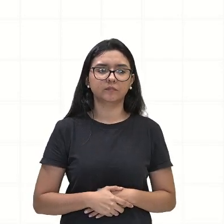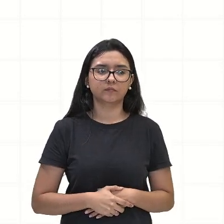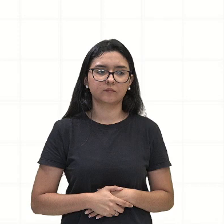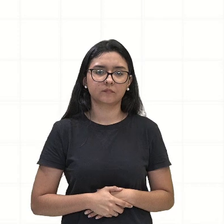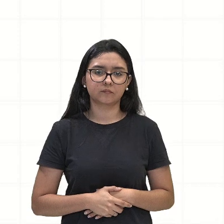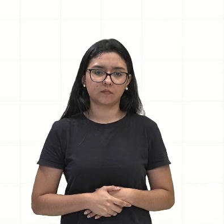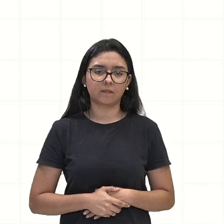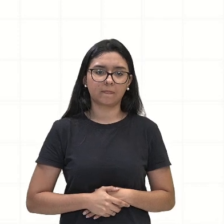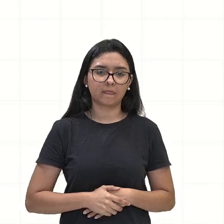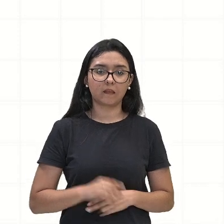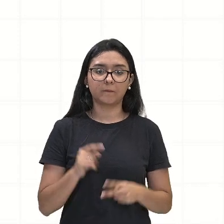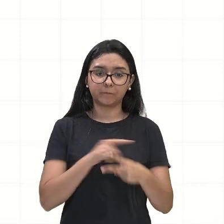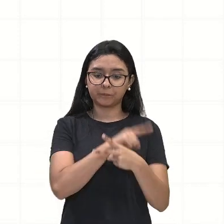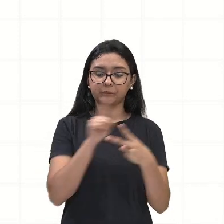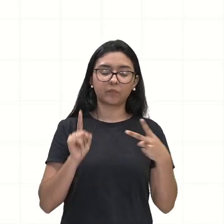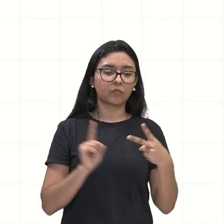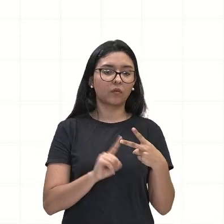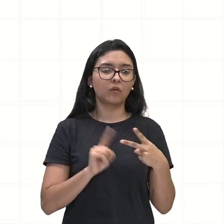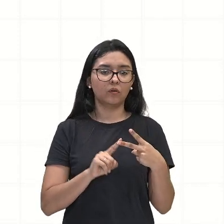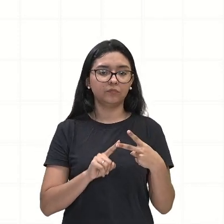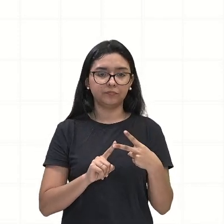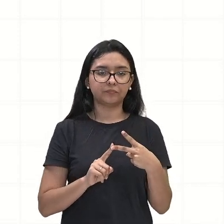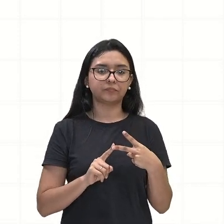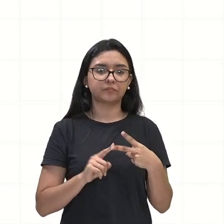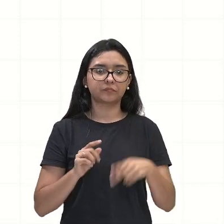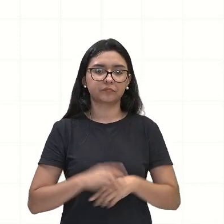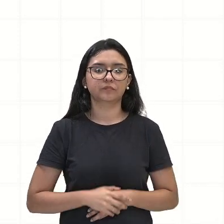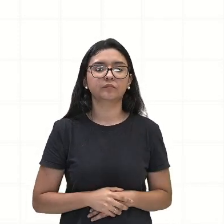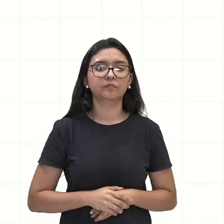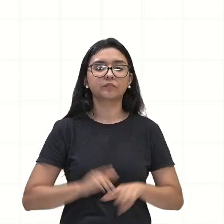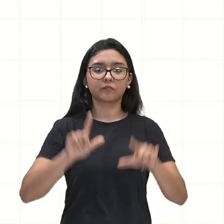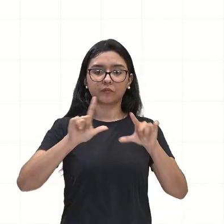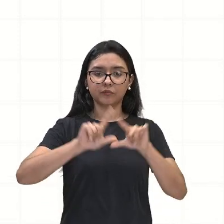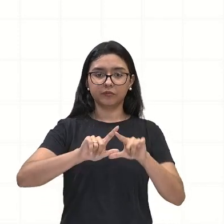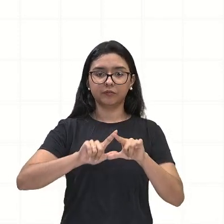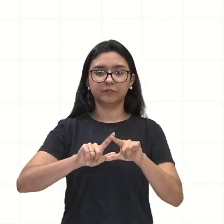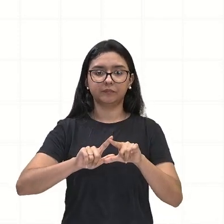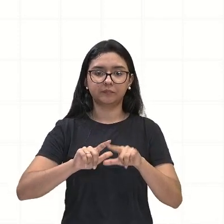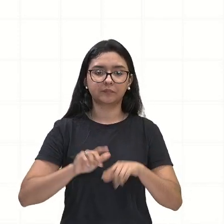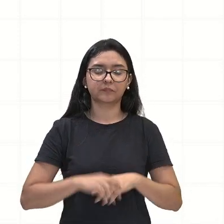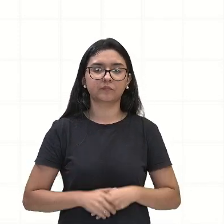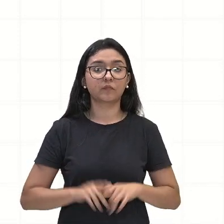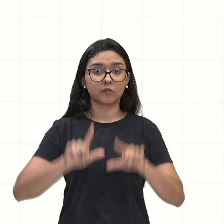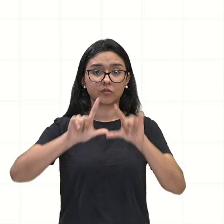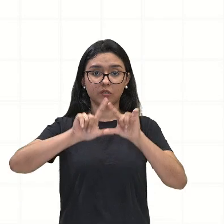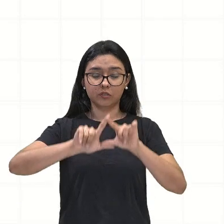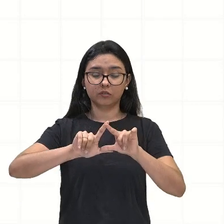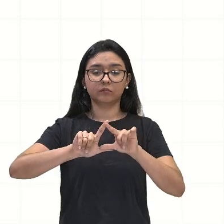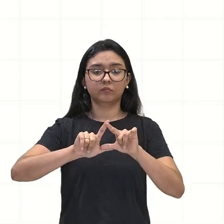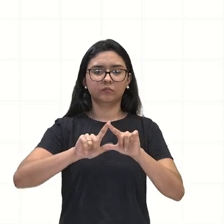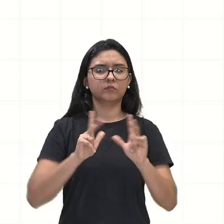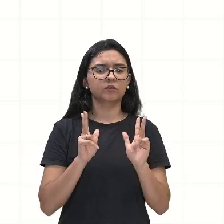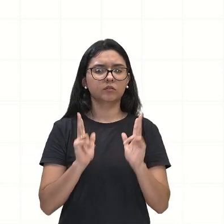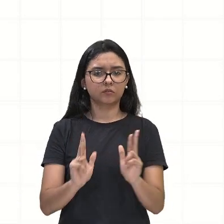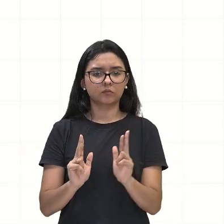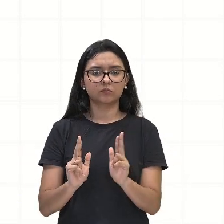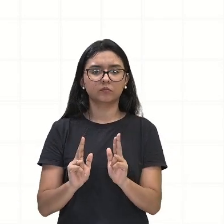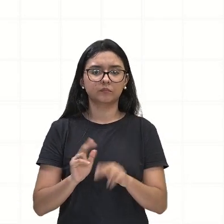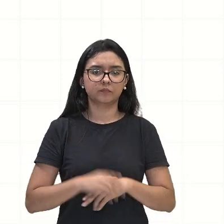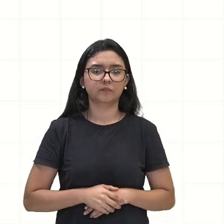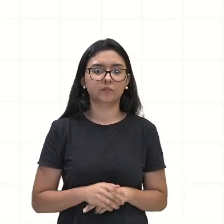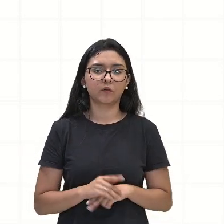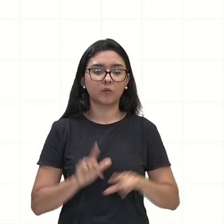Questão 2, item 2. Os triângulos são semelhantes quando